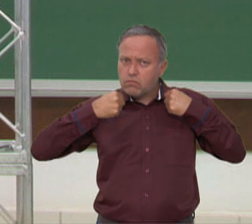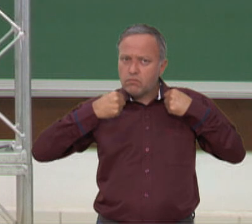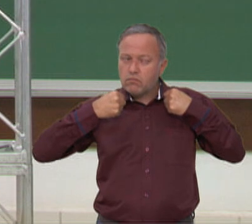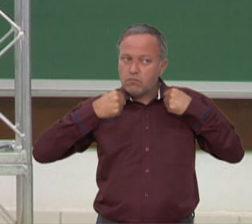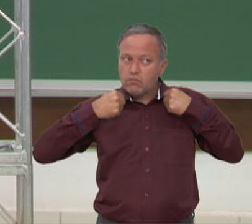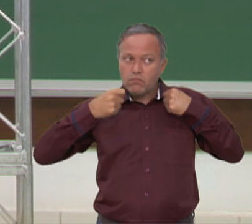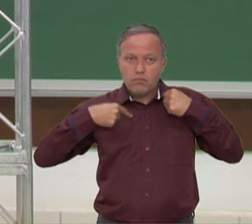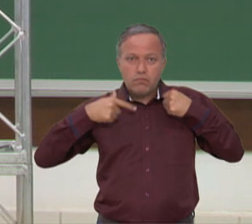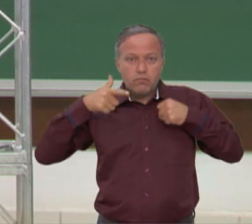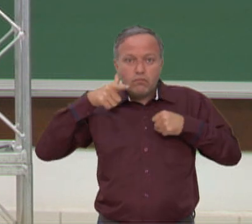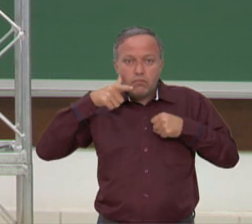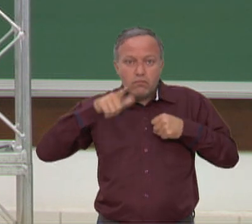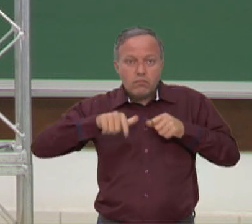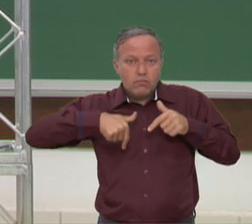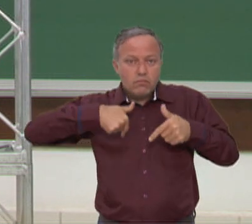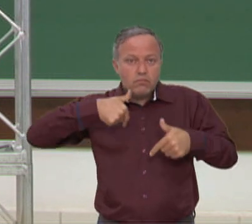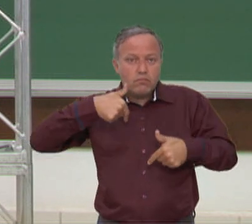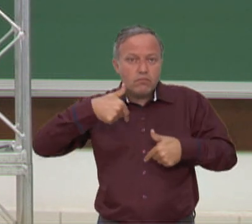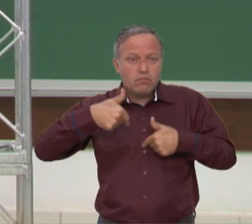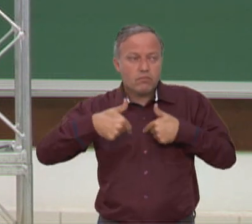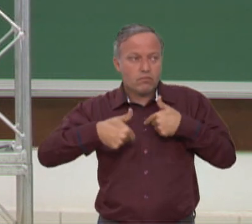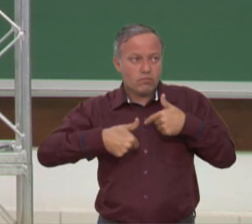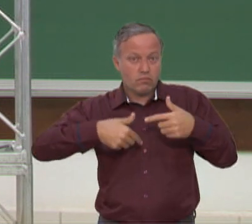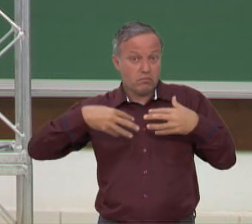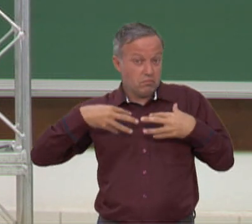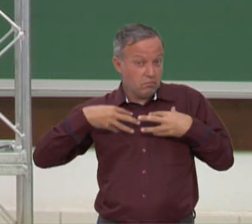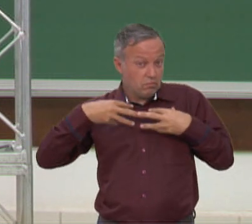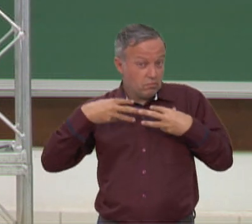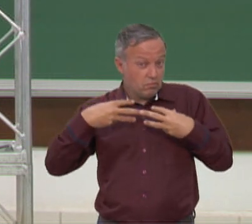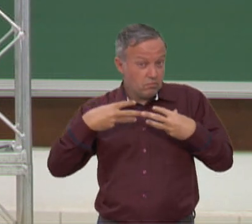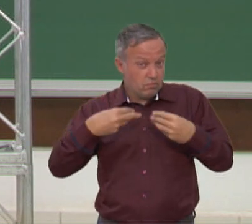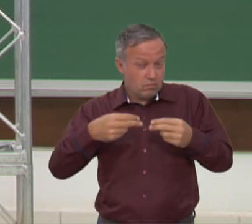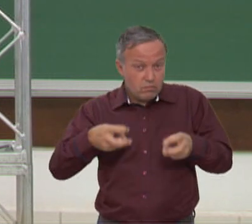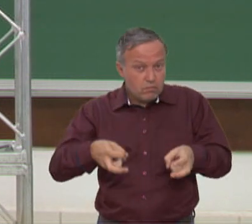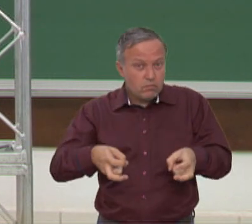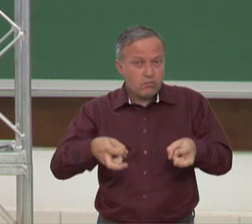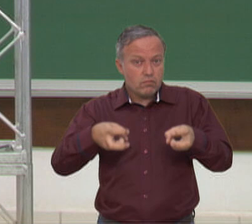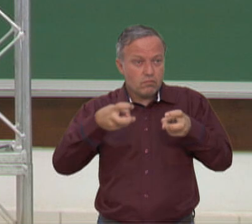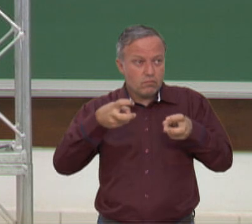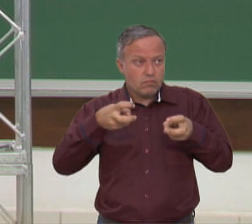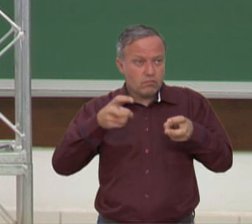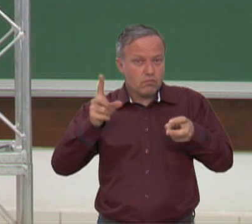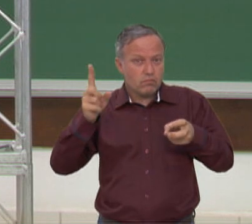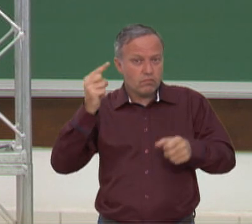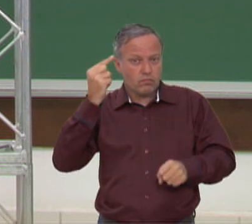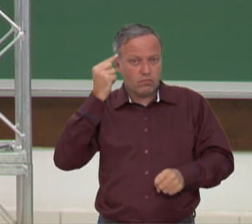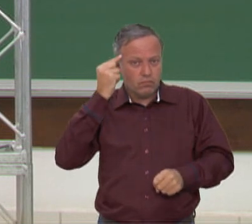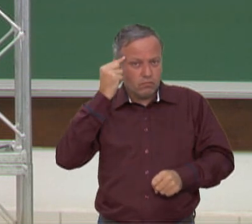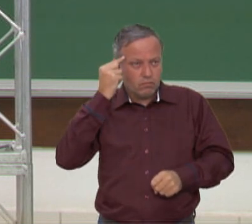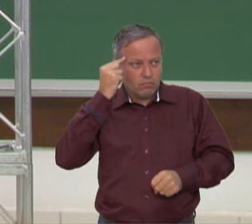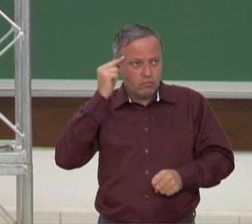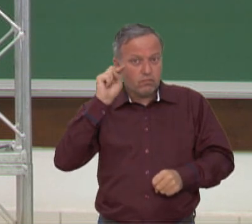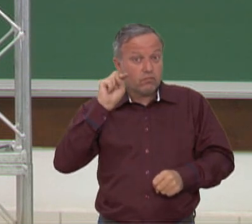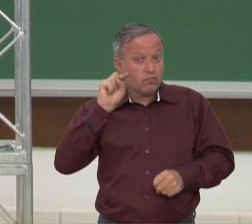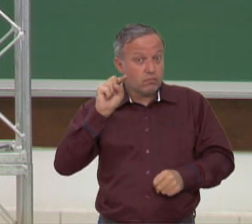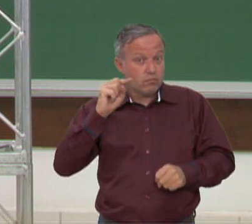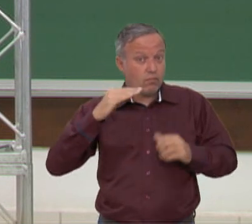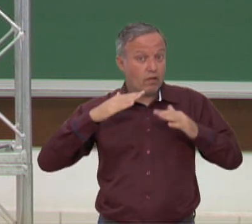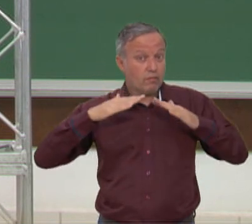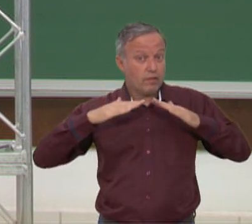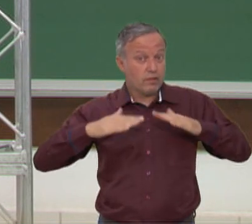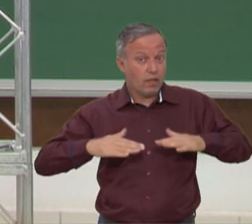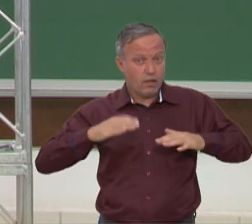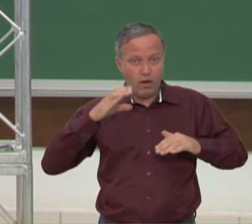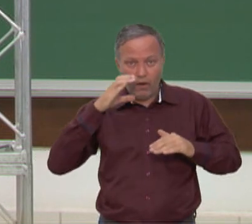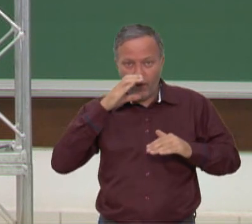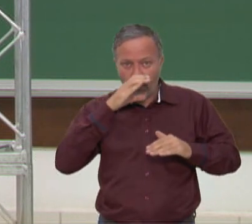aí você consegue estar trabalhando com toda essa sistemática, preservando a ideia de que você vai manter a temperatura do que